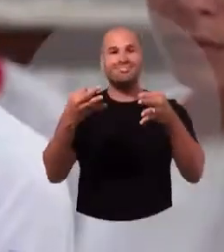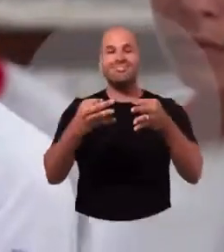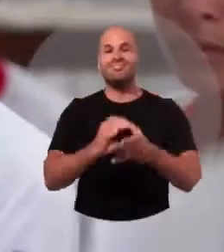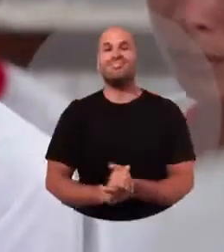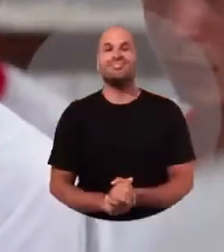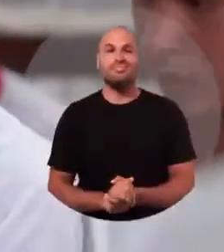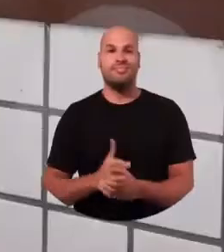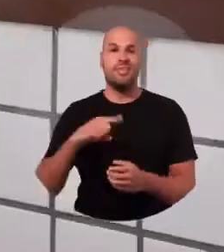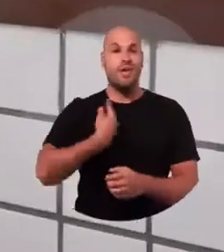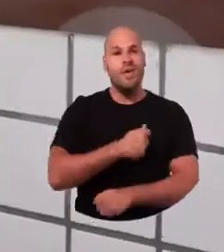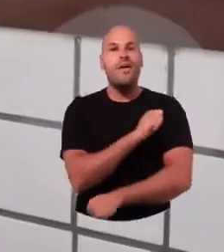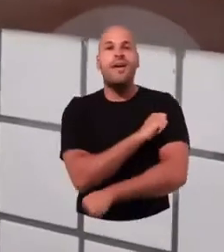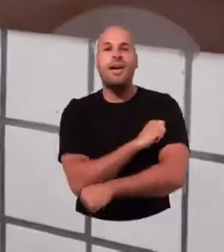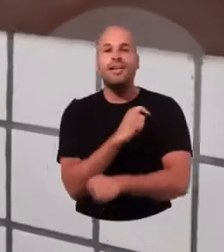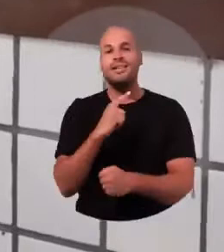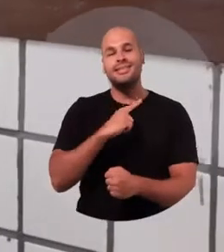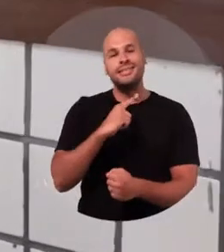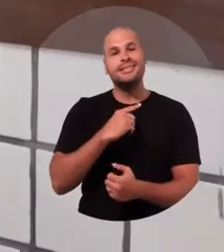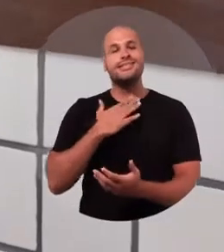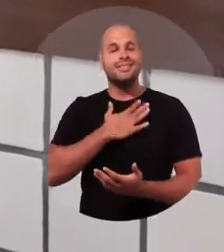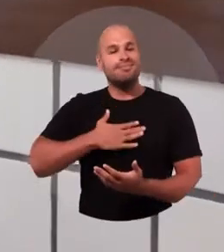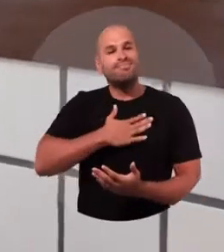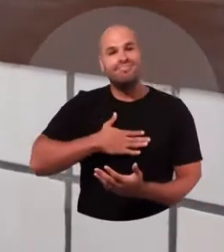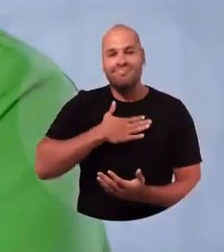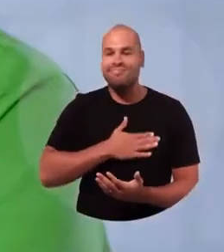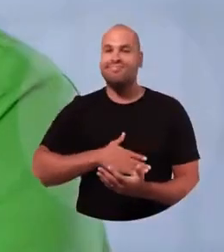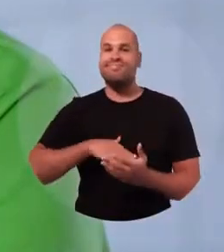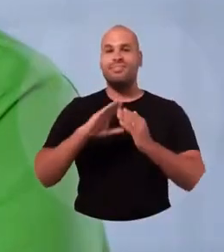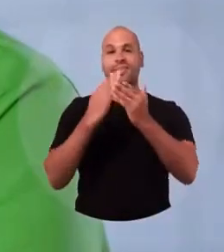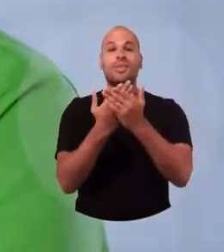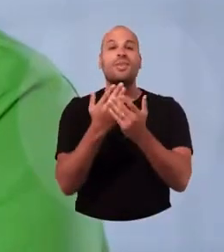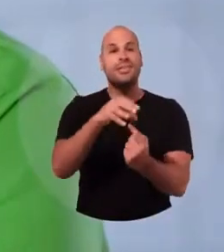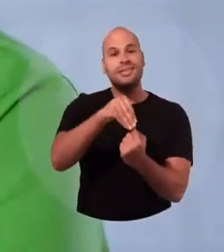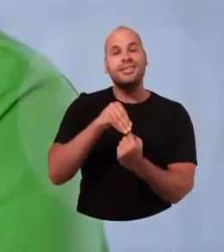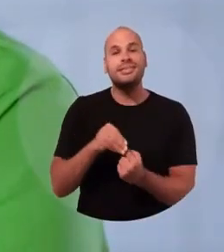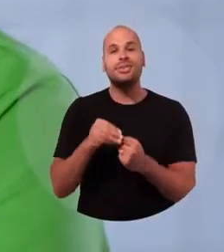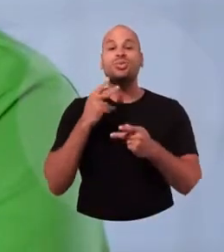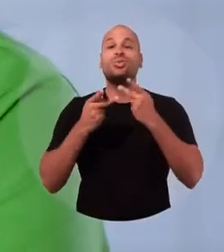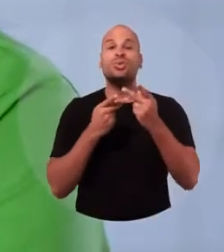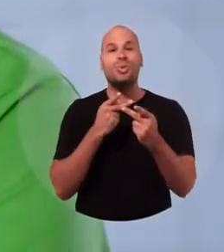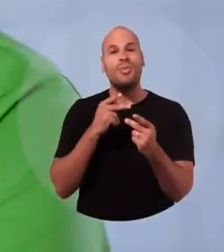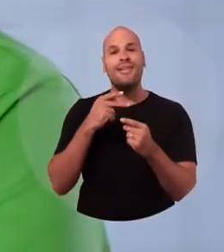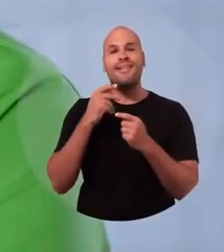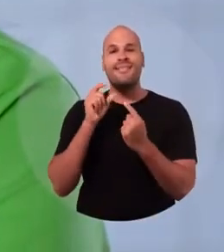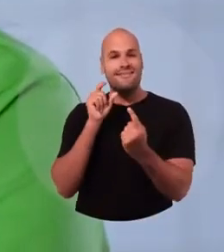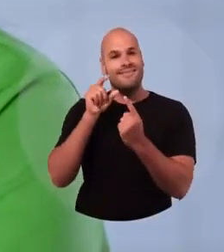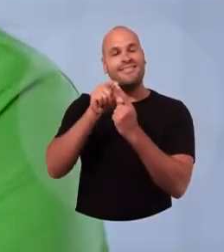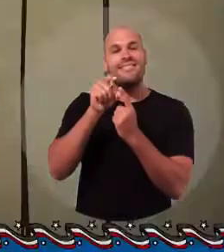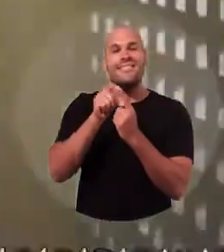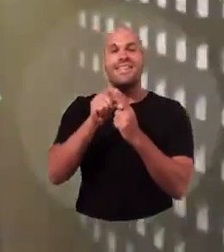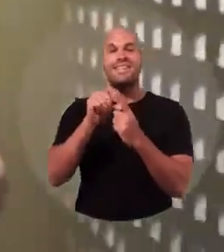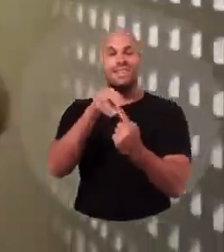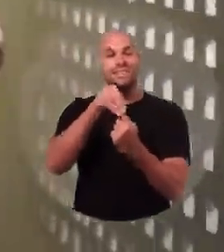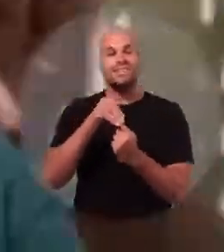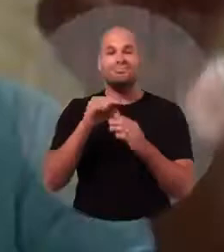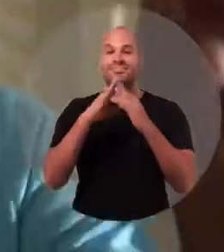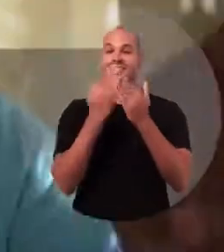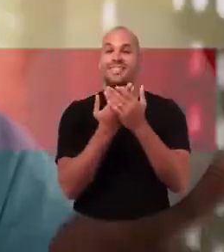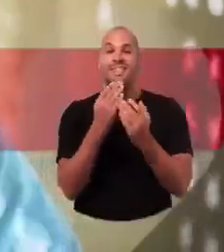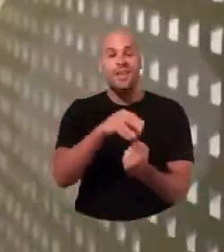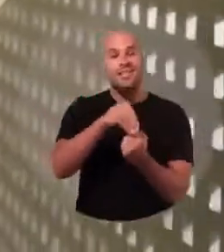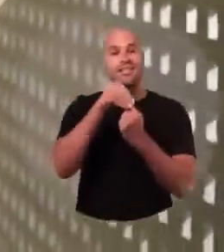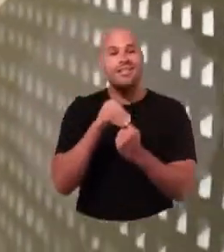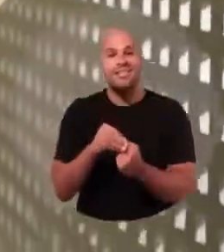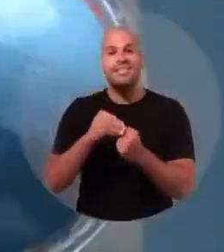completo. Né? Nossos alunos se sentem realizados. A escola digna, é o nome que está dizendo, é dignidade. Escola